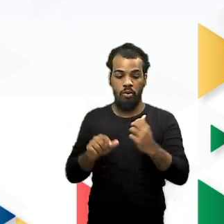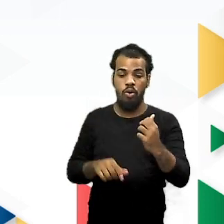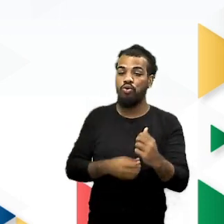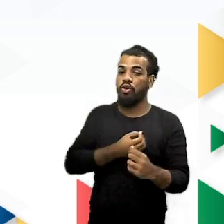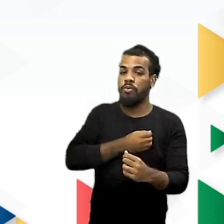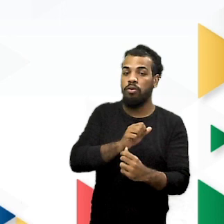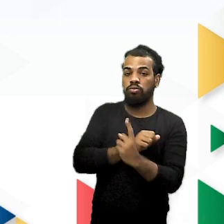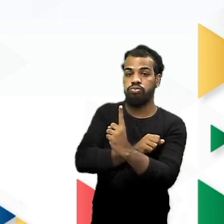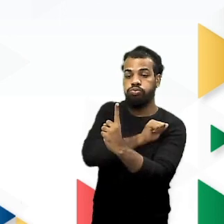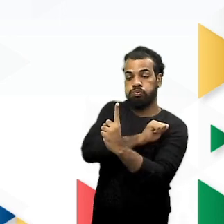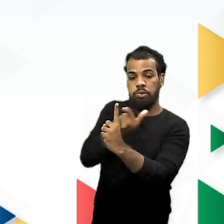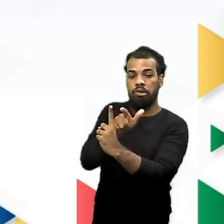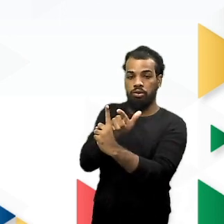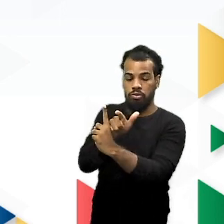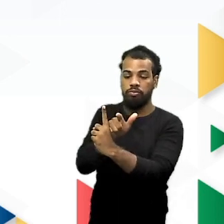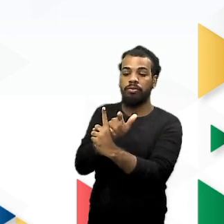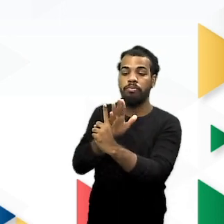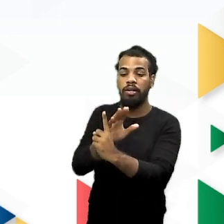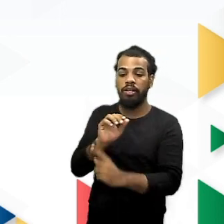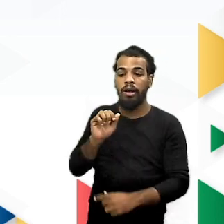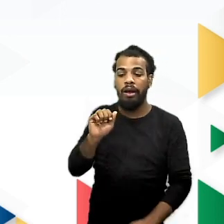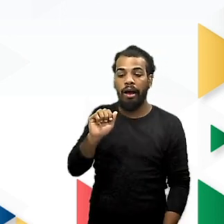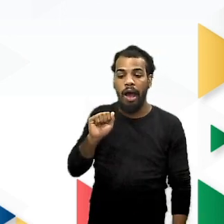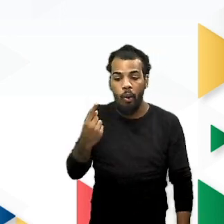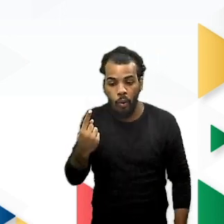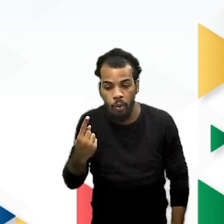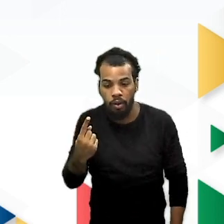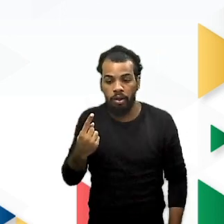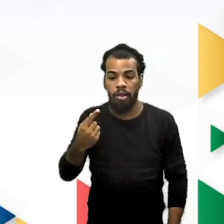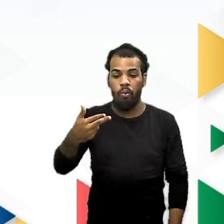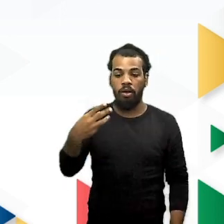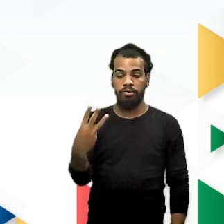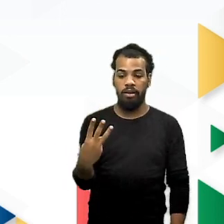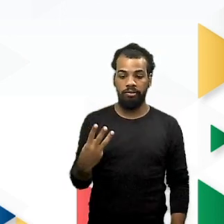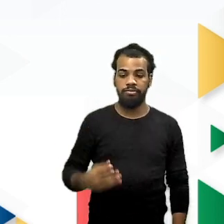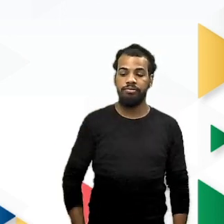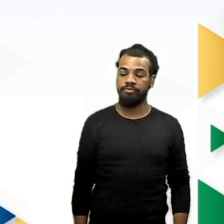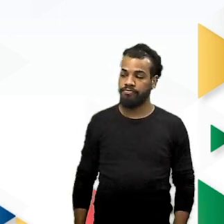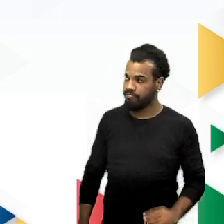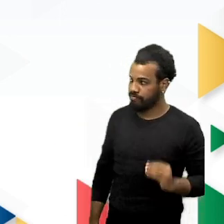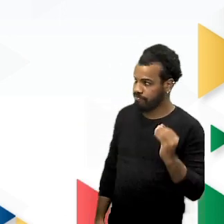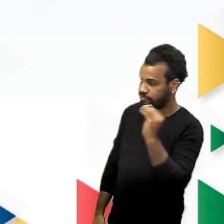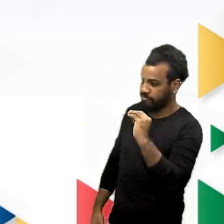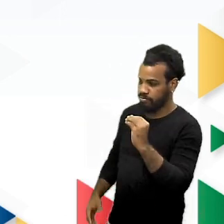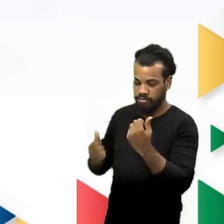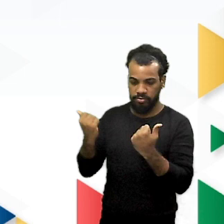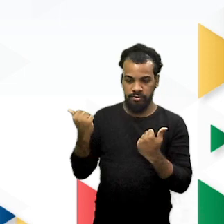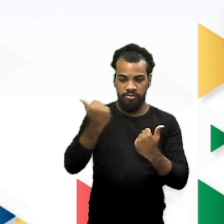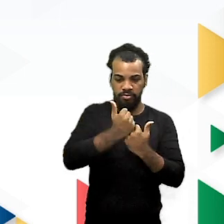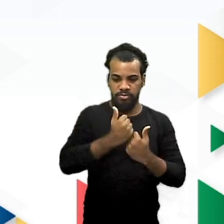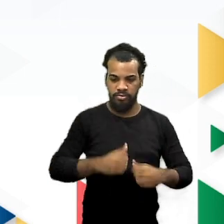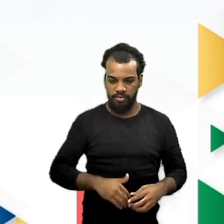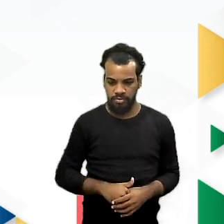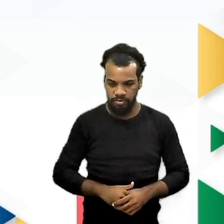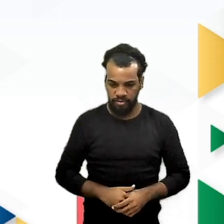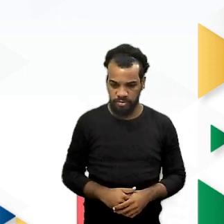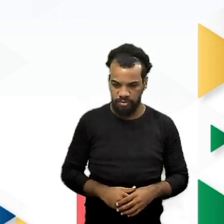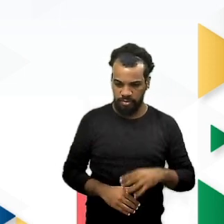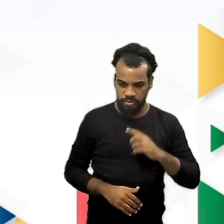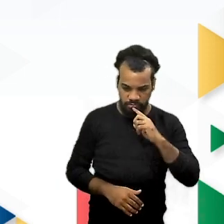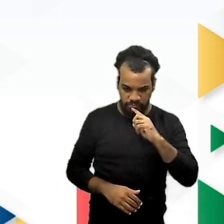A1, o primeiro termo, vale 3. Então, vamos colocar aí, ó. A1 vale 3 e o termo geral é esse aí,